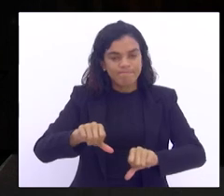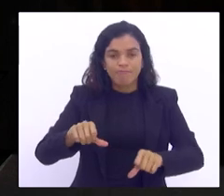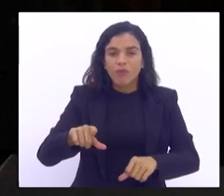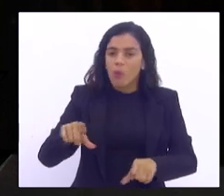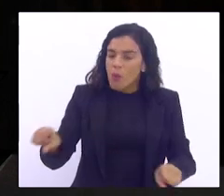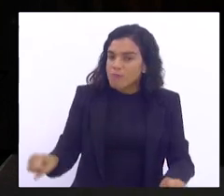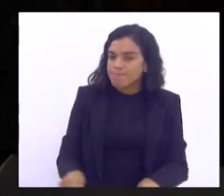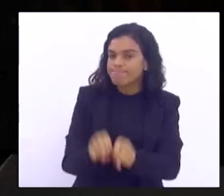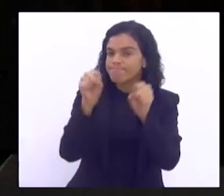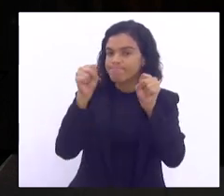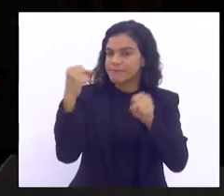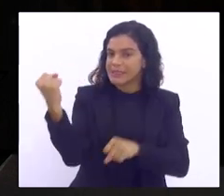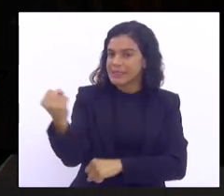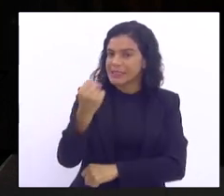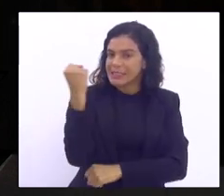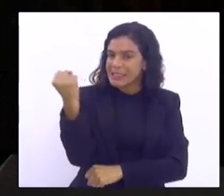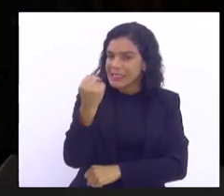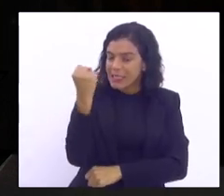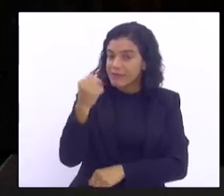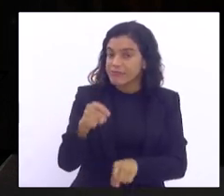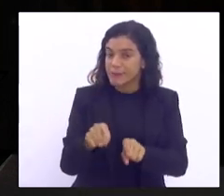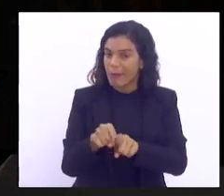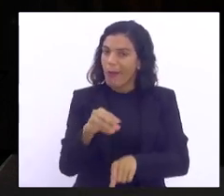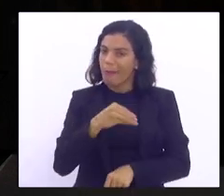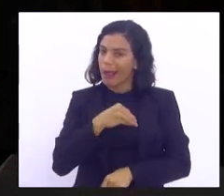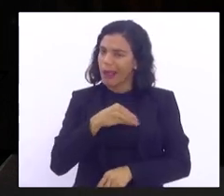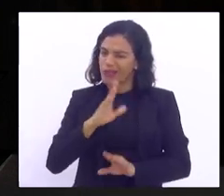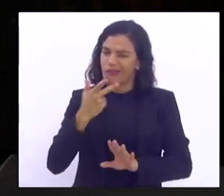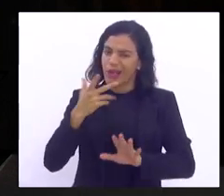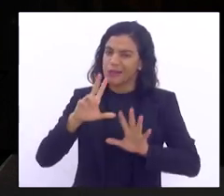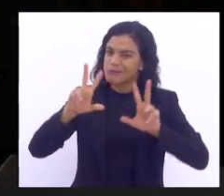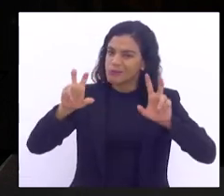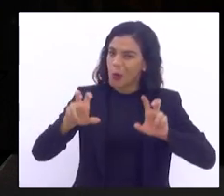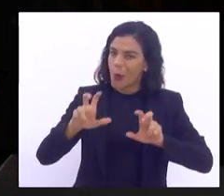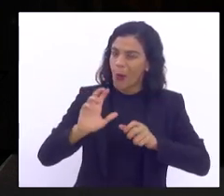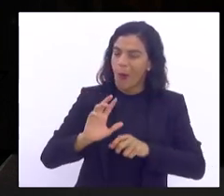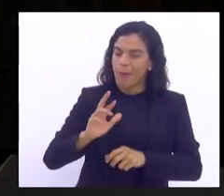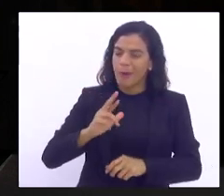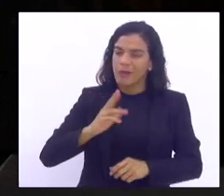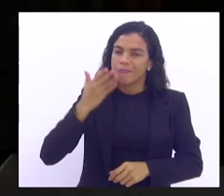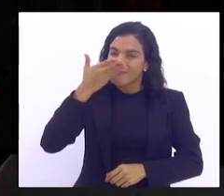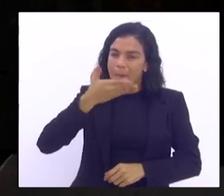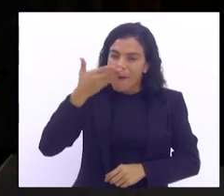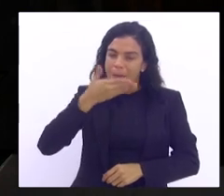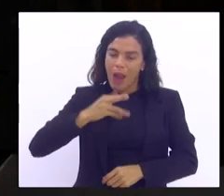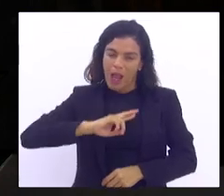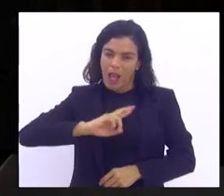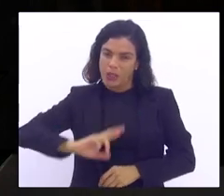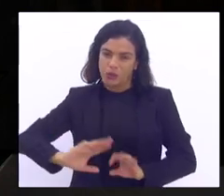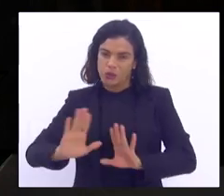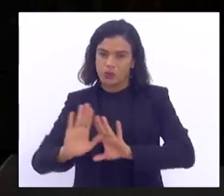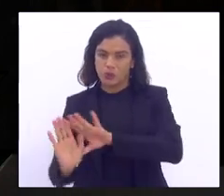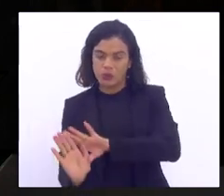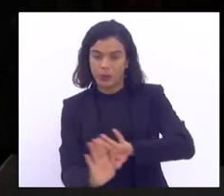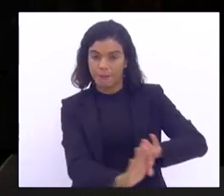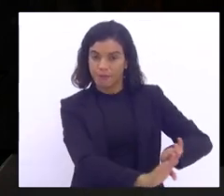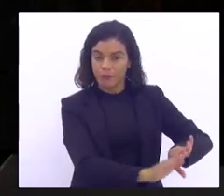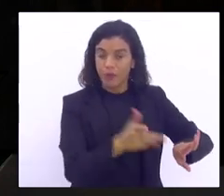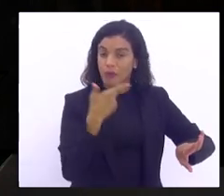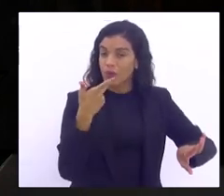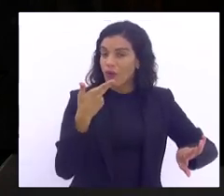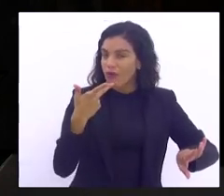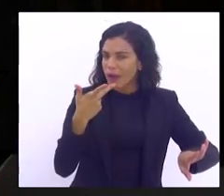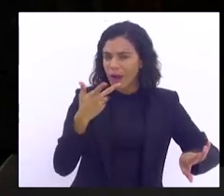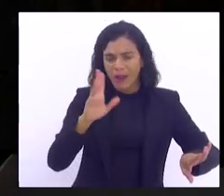violação grave, além de um pecado, mas aqui eu não estou querendo usar argumentos religiosos, mas estou falando algo que é totalmente